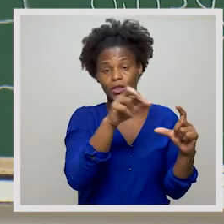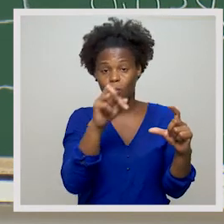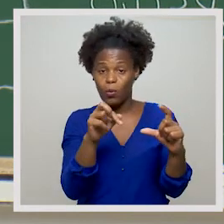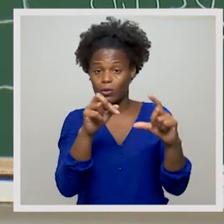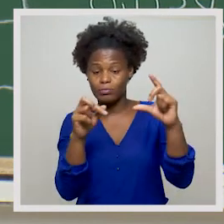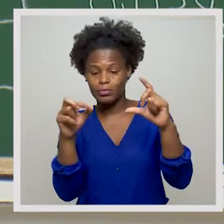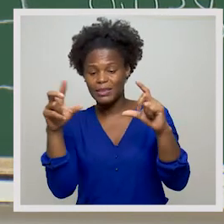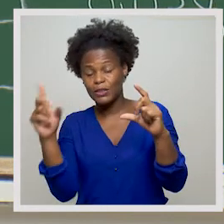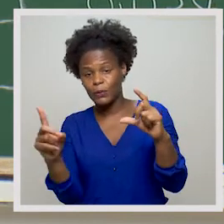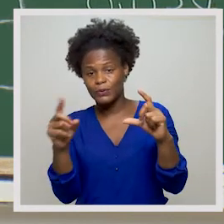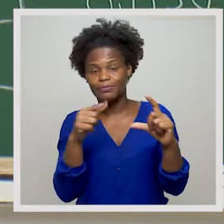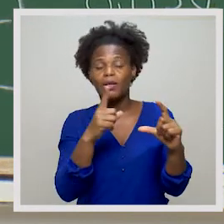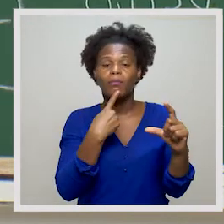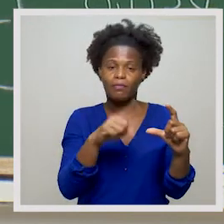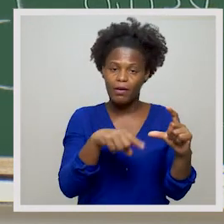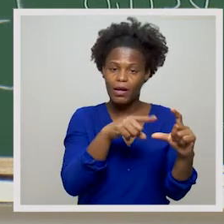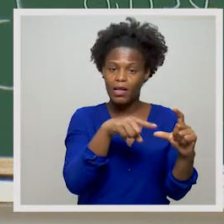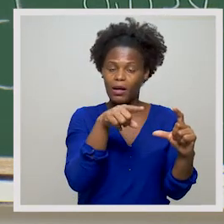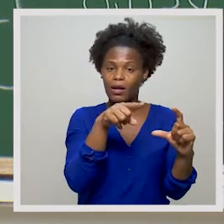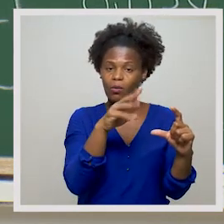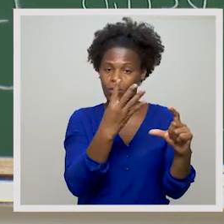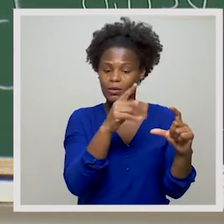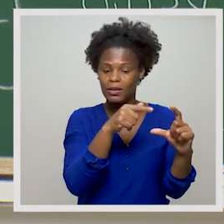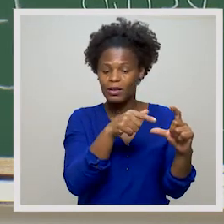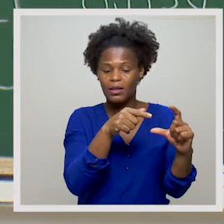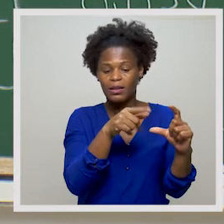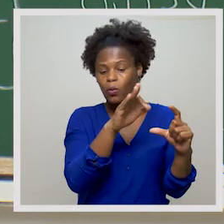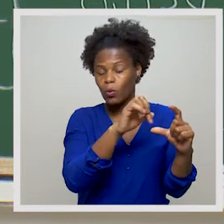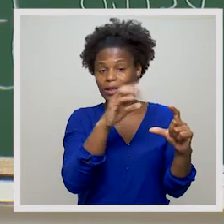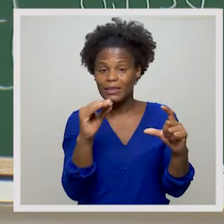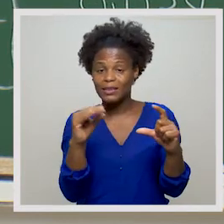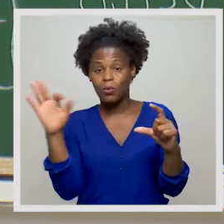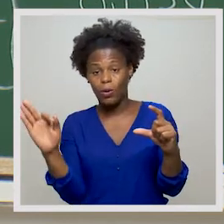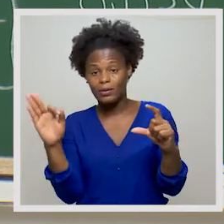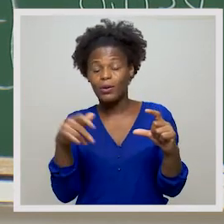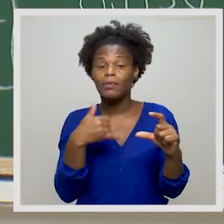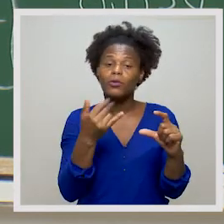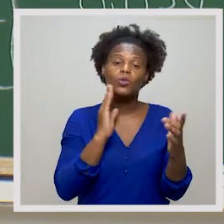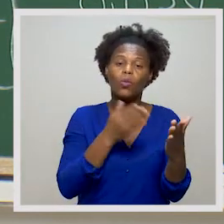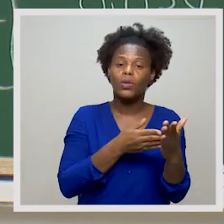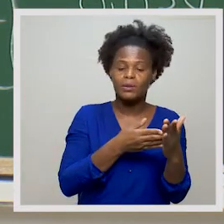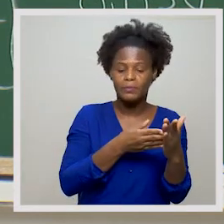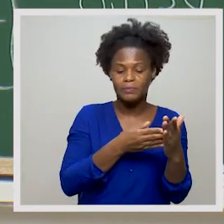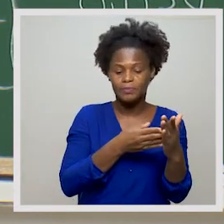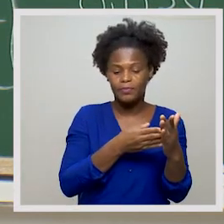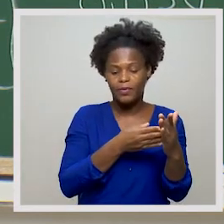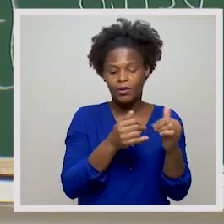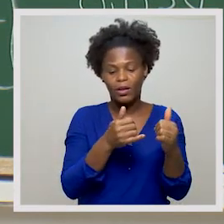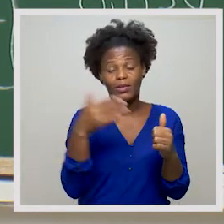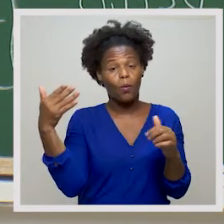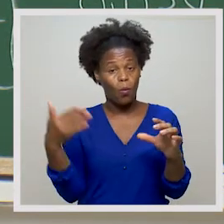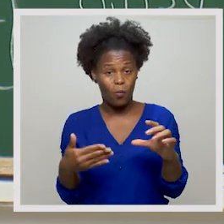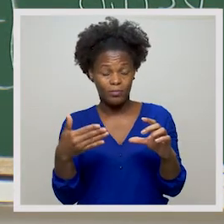absoluta da terceira classe é 6. Da quarta classe, a sua frequência é 4. E a nossa última classe, a